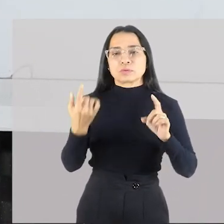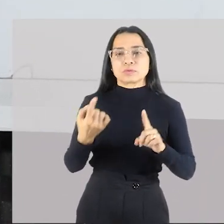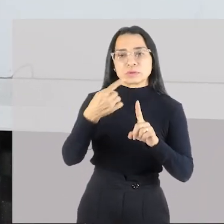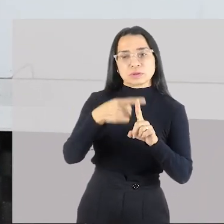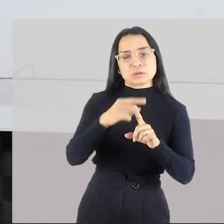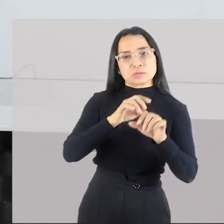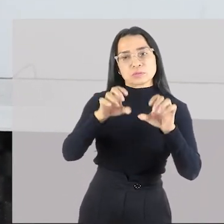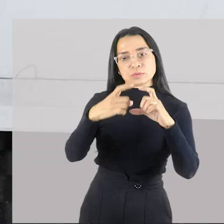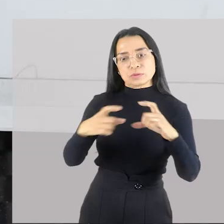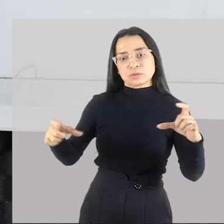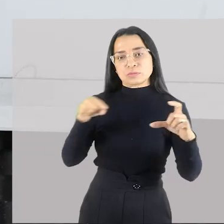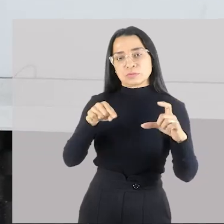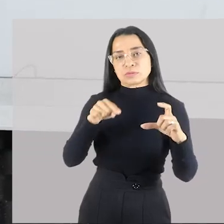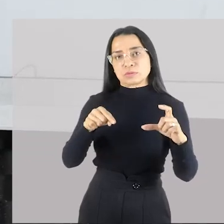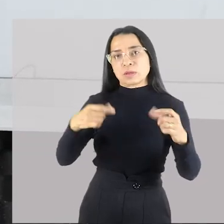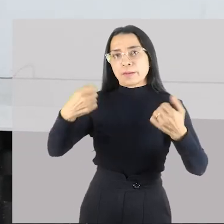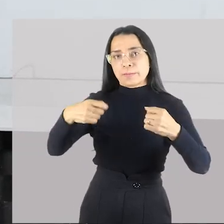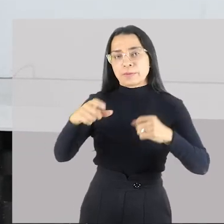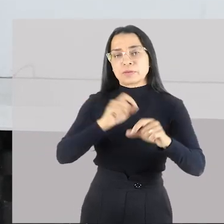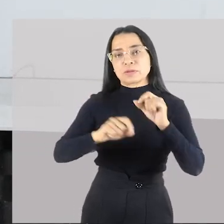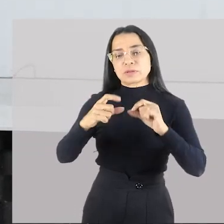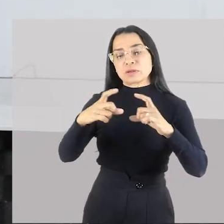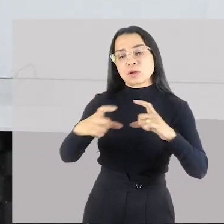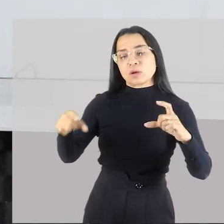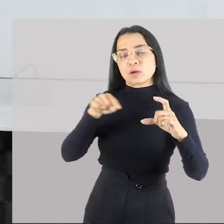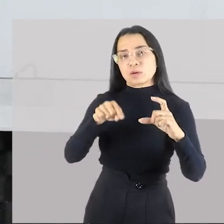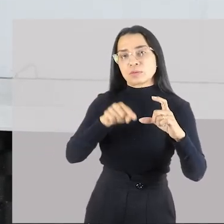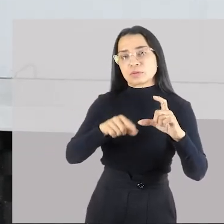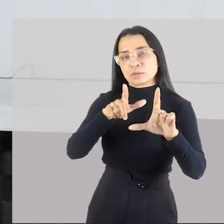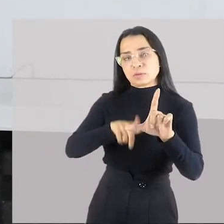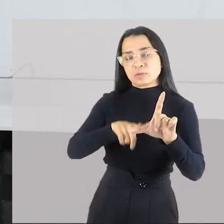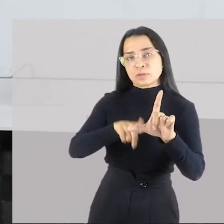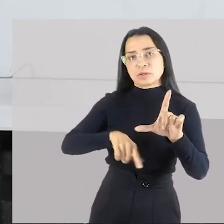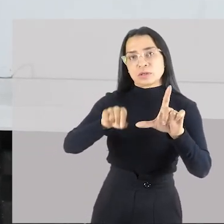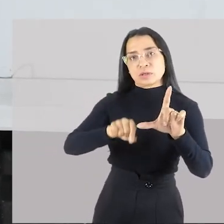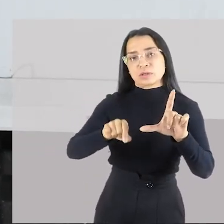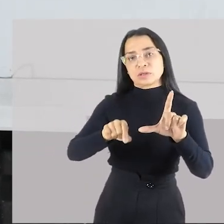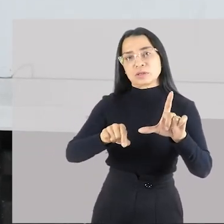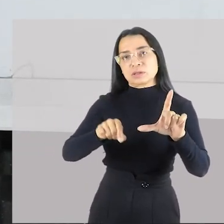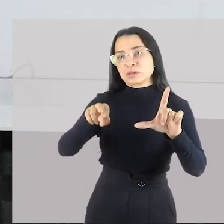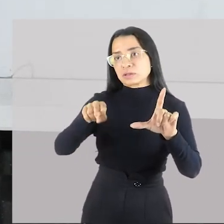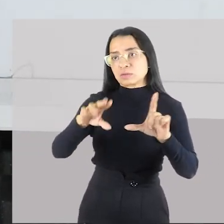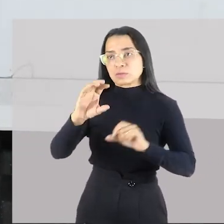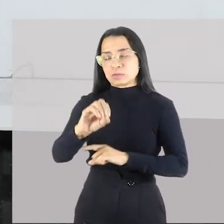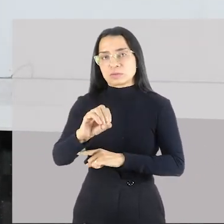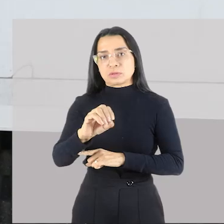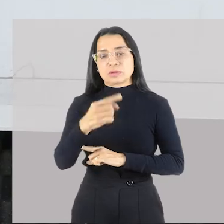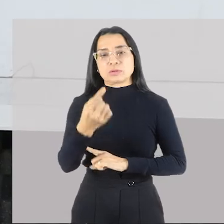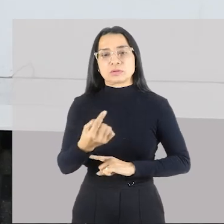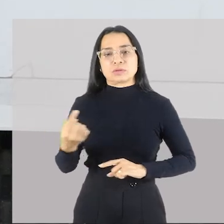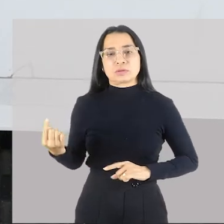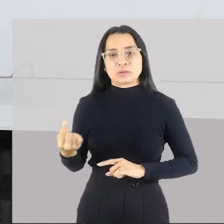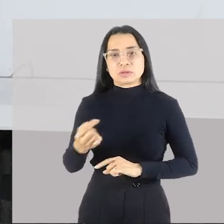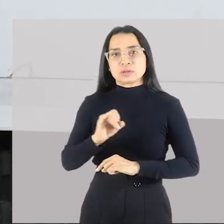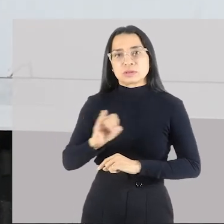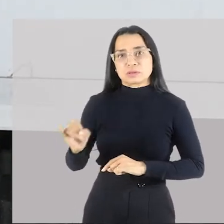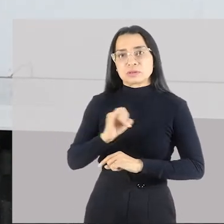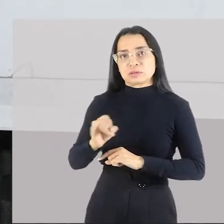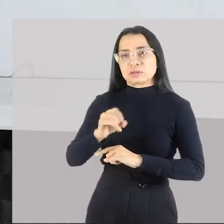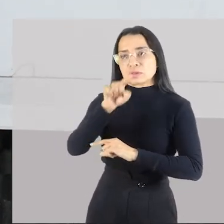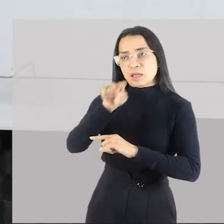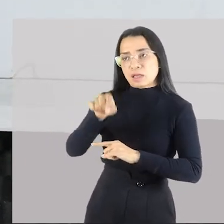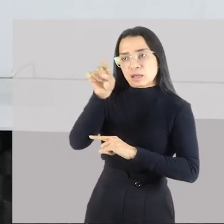equações. Só que nesse caso é necessário que uma equação, uma letra dessa aqui dê zero. Então, nesse caso aqui, se eu quiser cancelar o